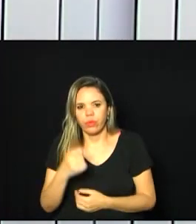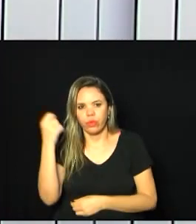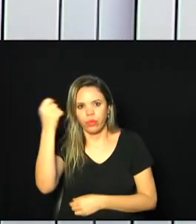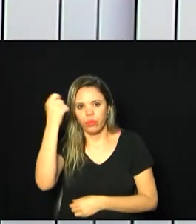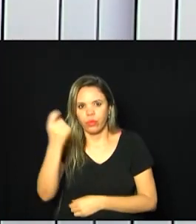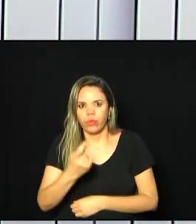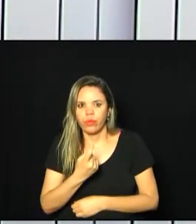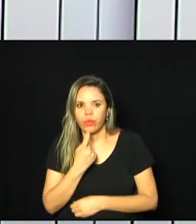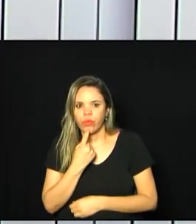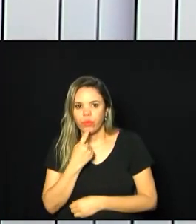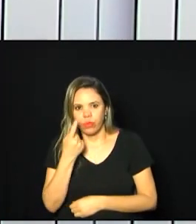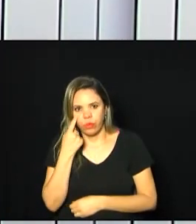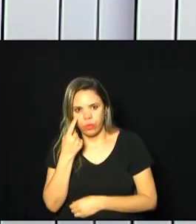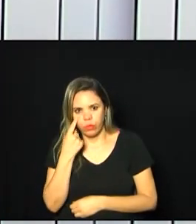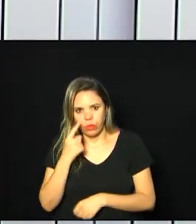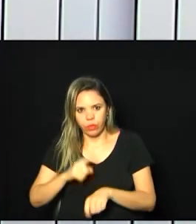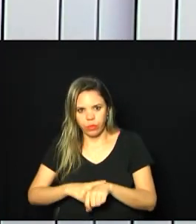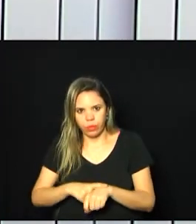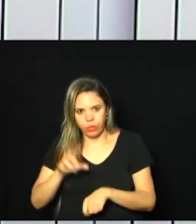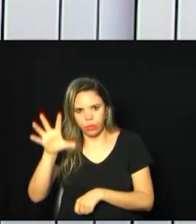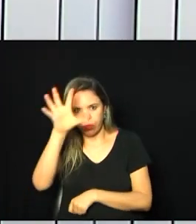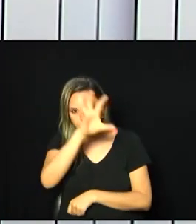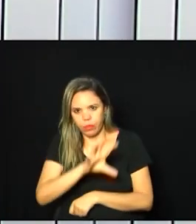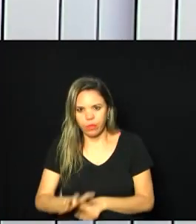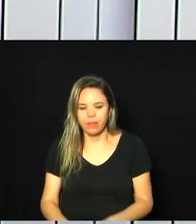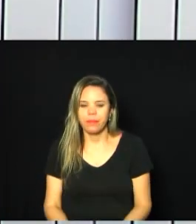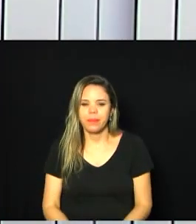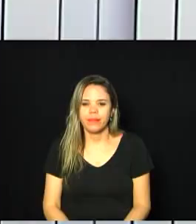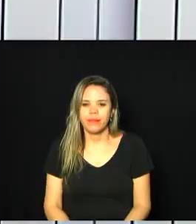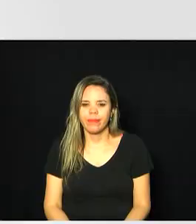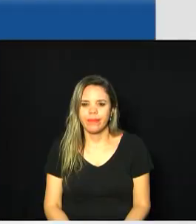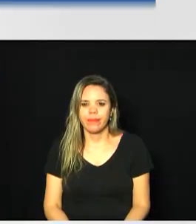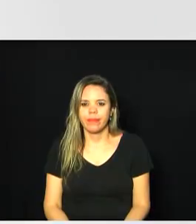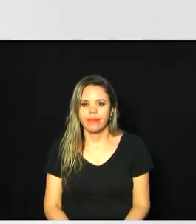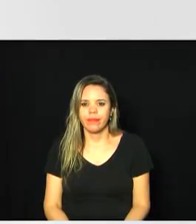de Campinas. Hora do nosso mapa entrar em ação.